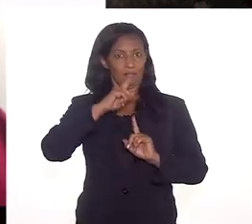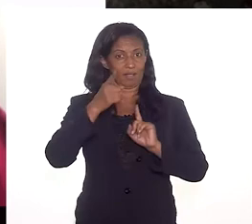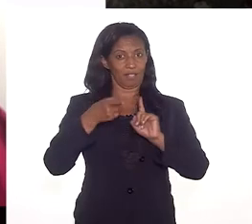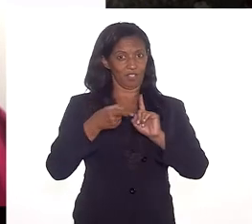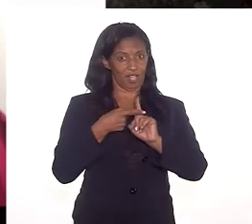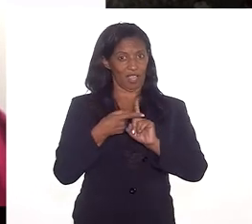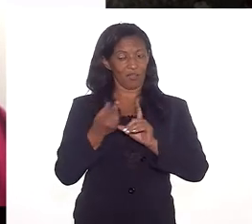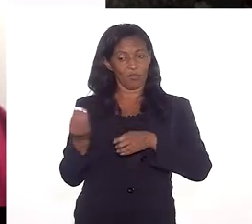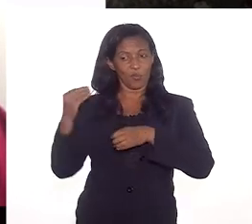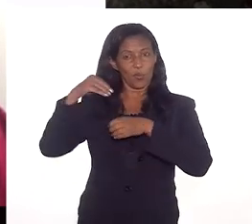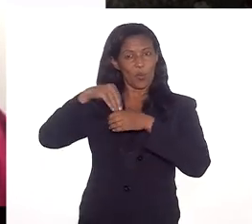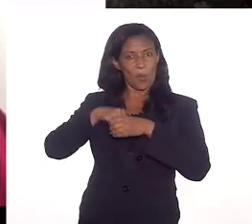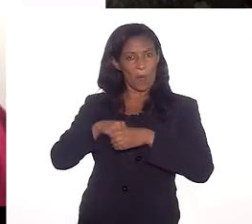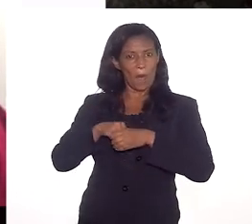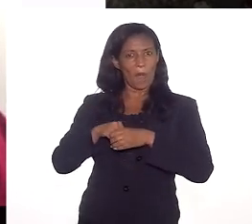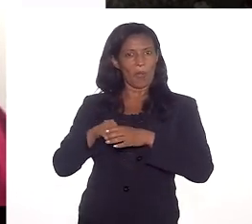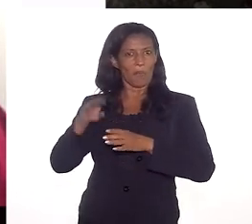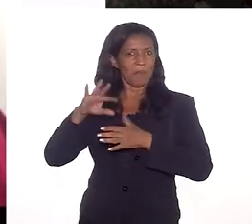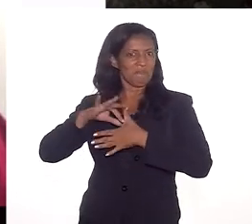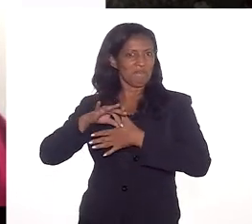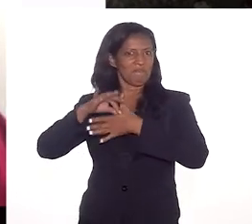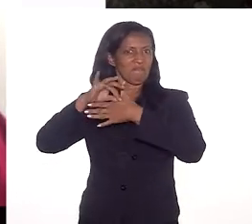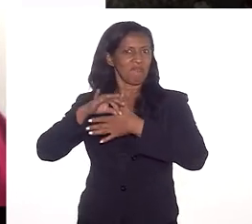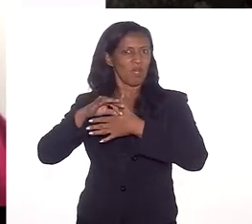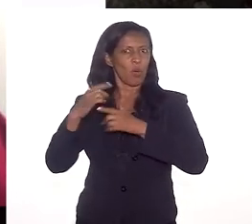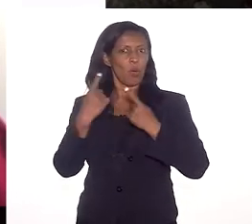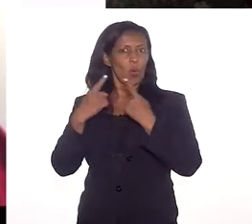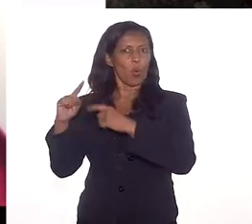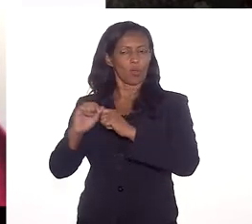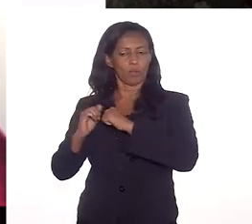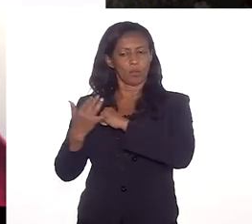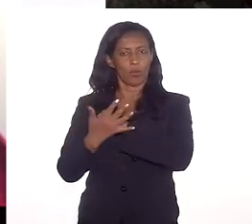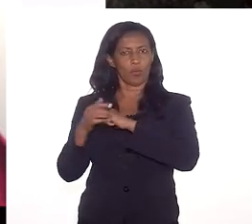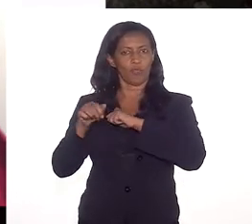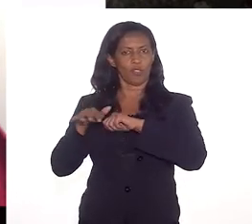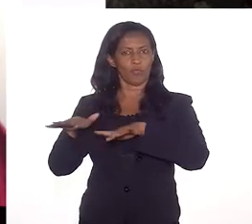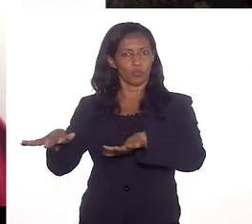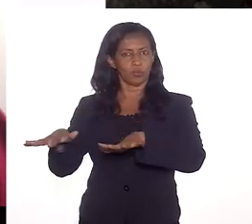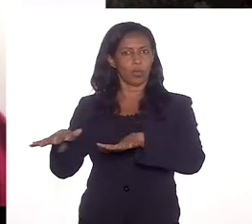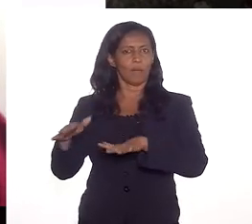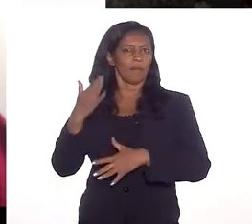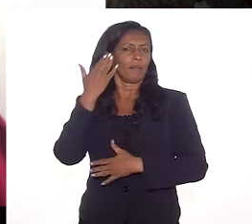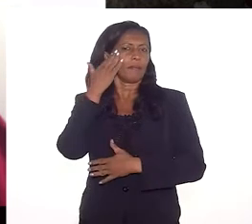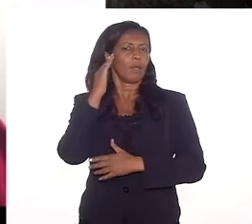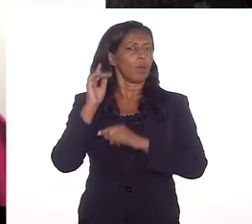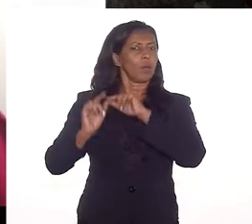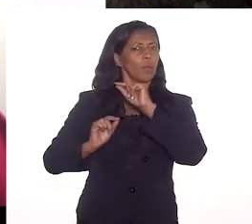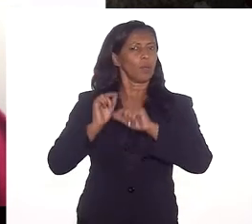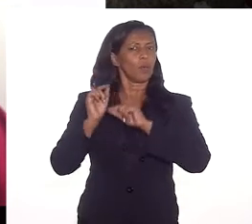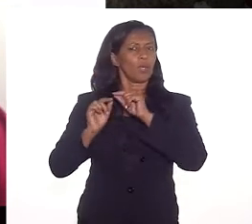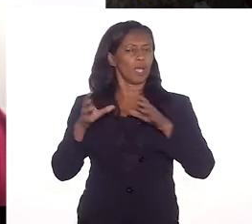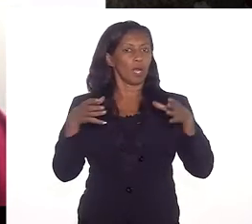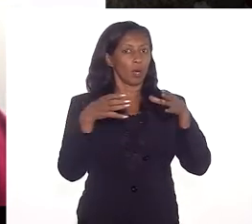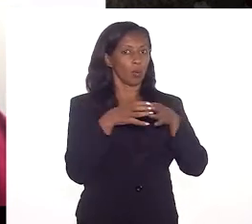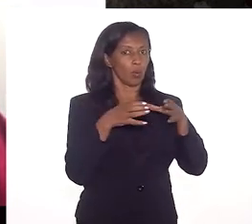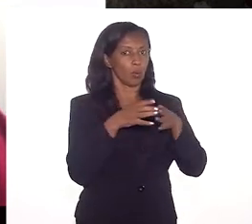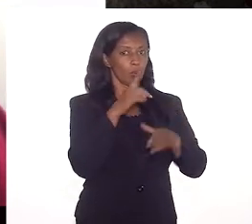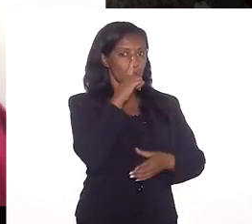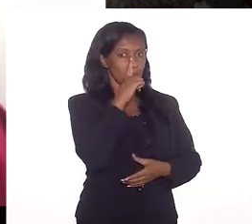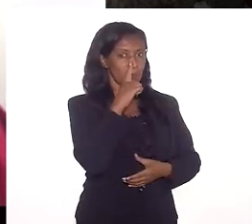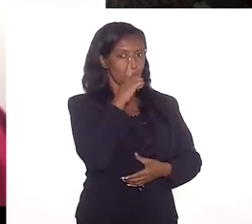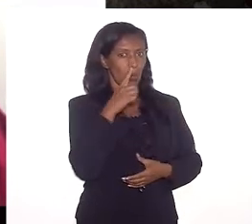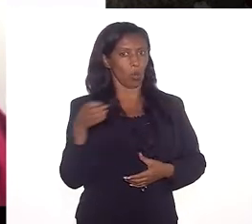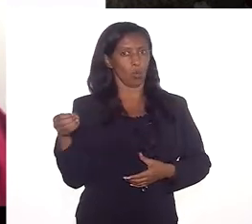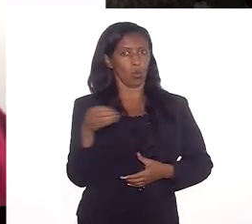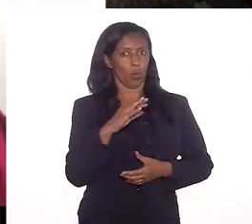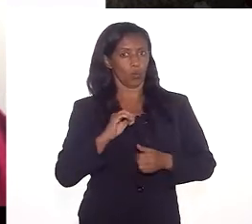as grávidas foram incluídas no grupo prioritário de vacinação contra a Covid-19. Para entender por que elas fazem parte do grupo